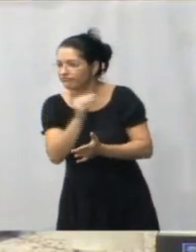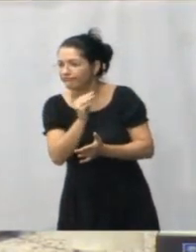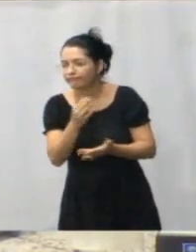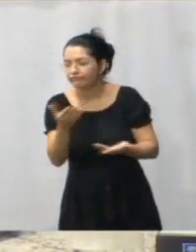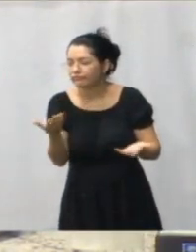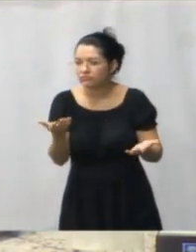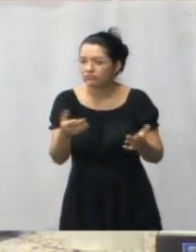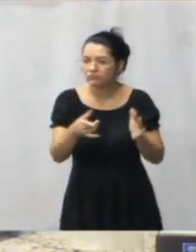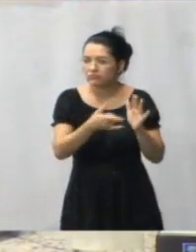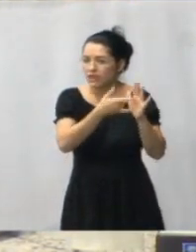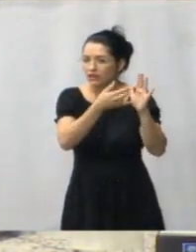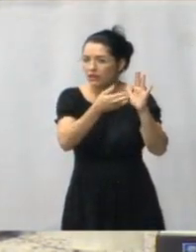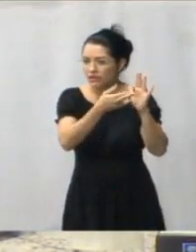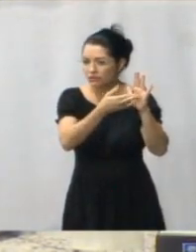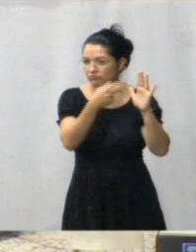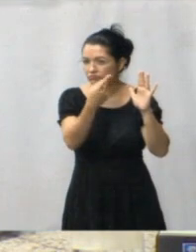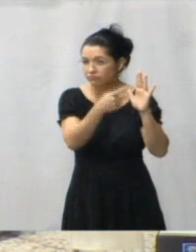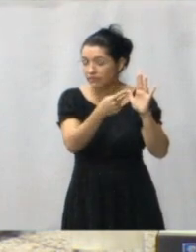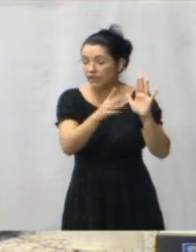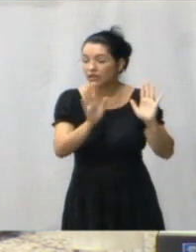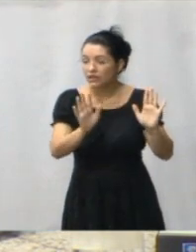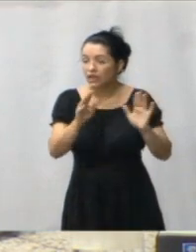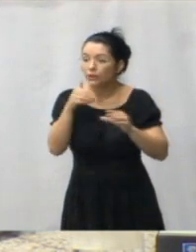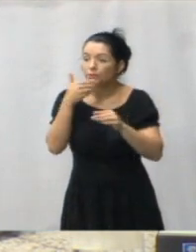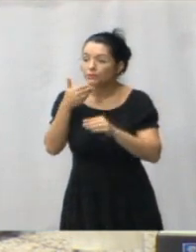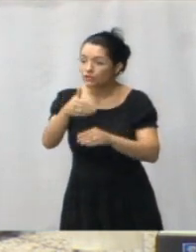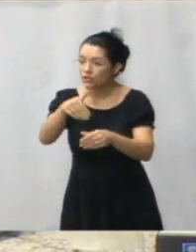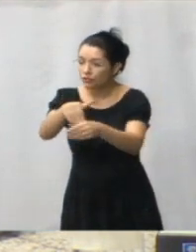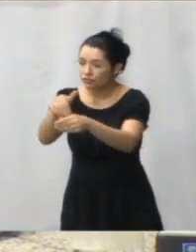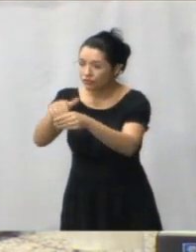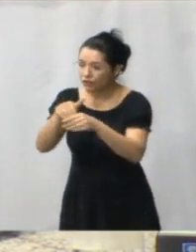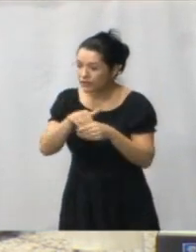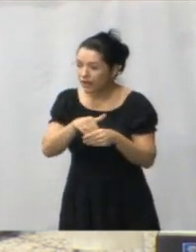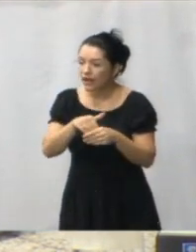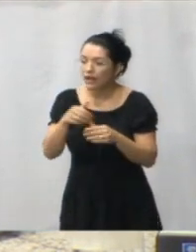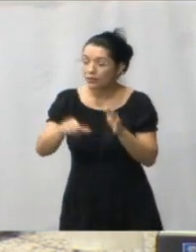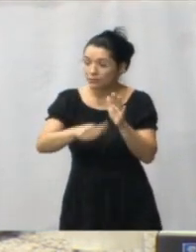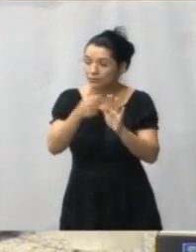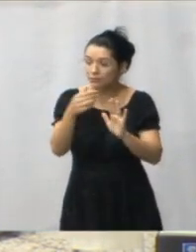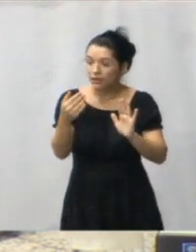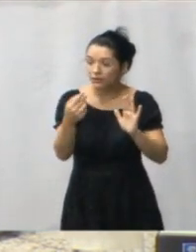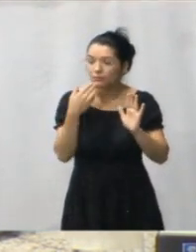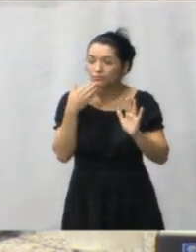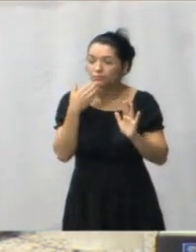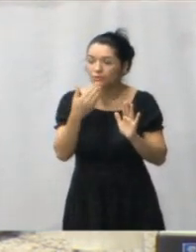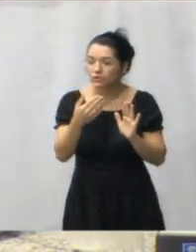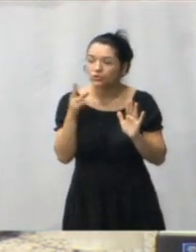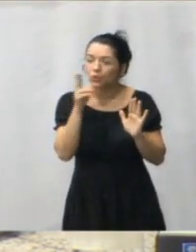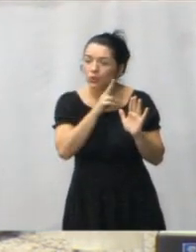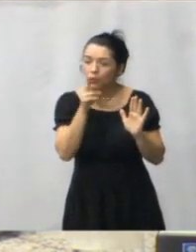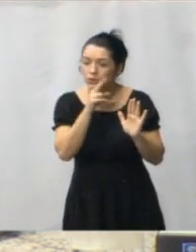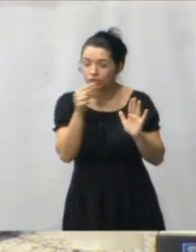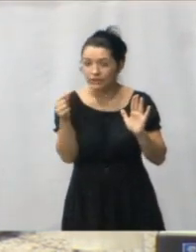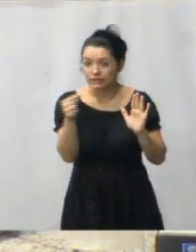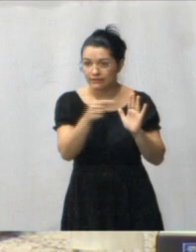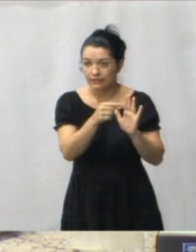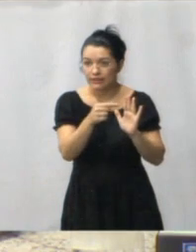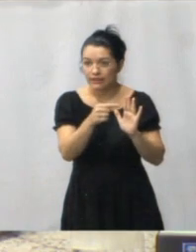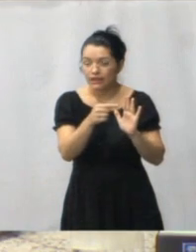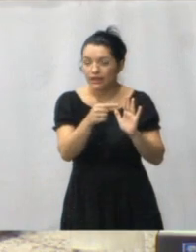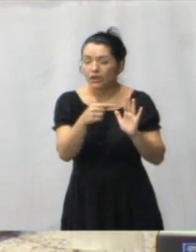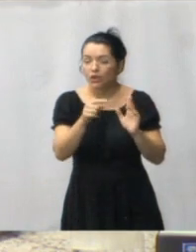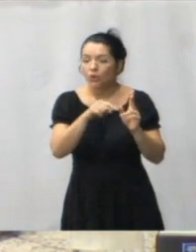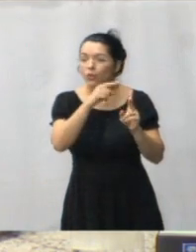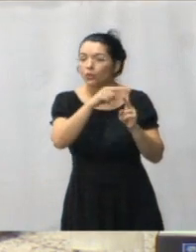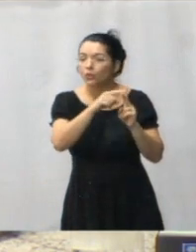interno, eu vou colocar em votação primeiro o regime de urgência. O pedido do auxílio fardamento,